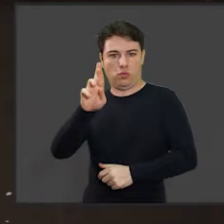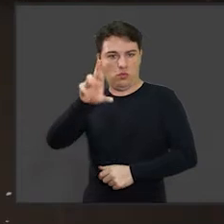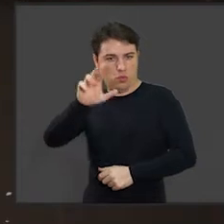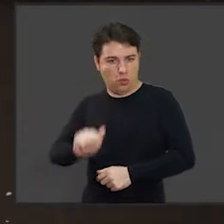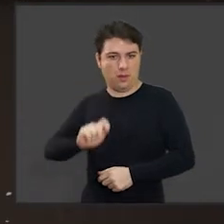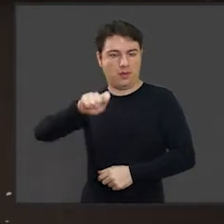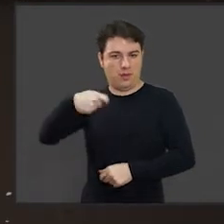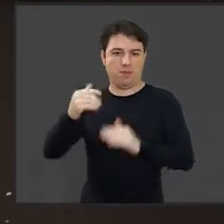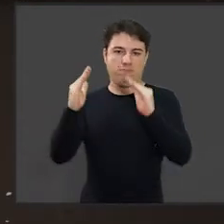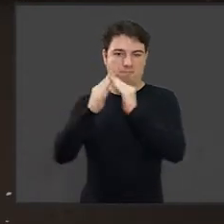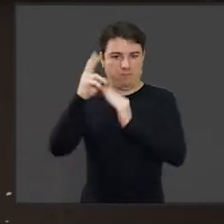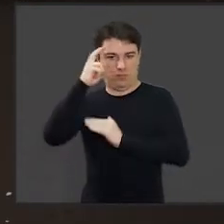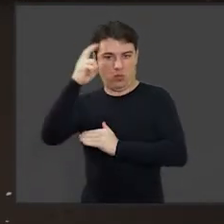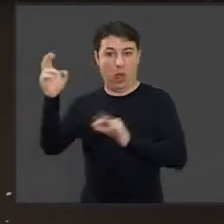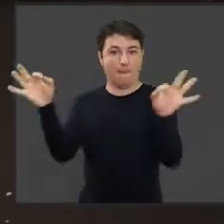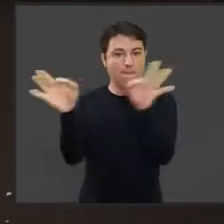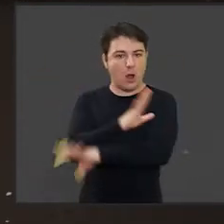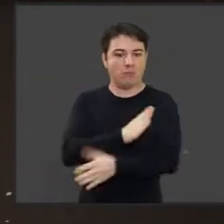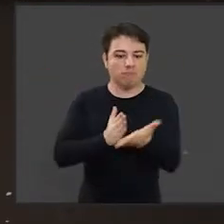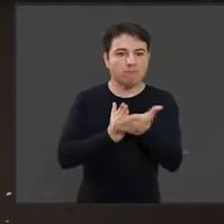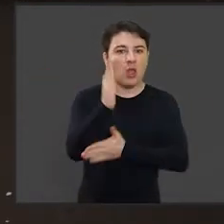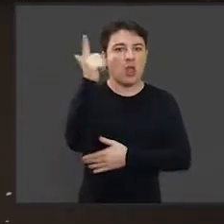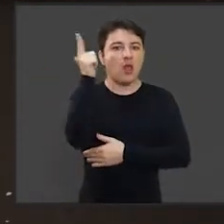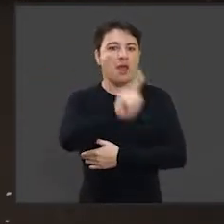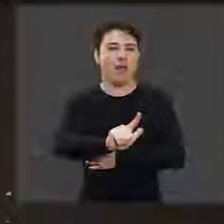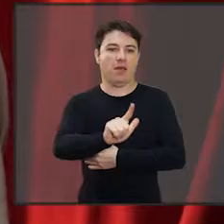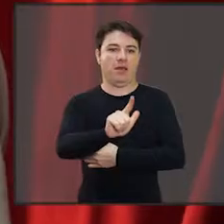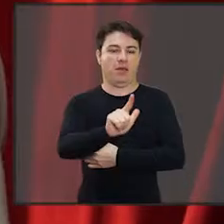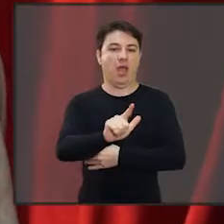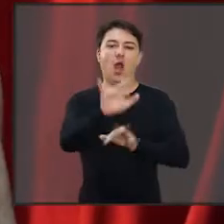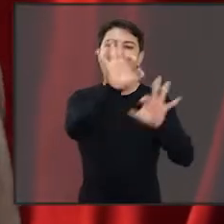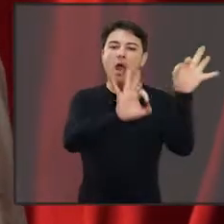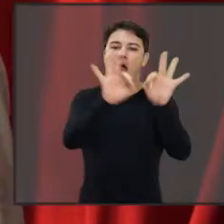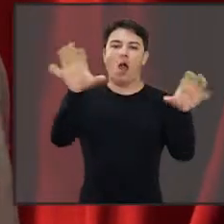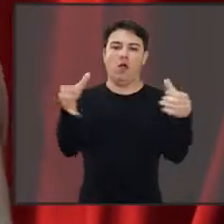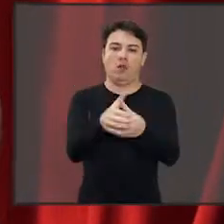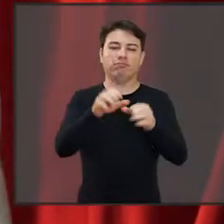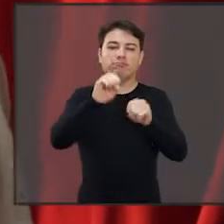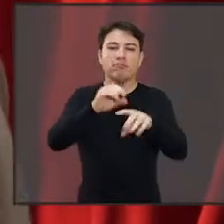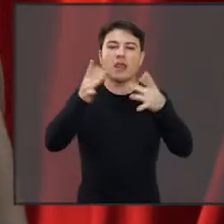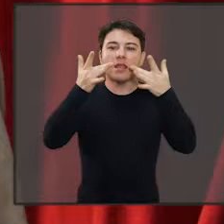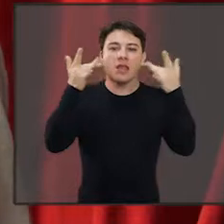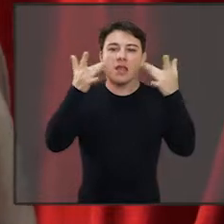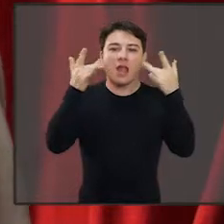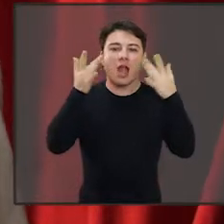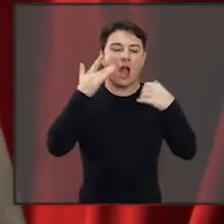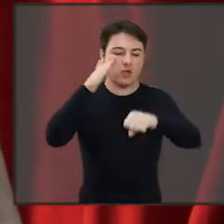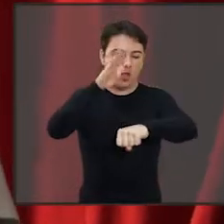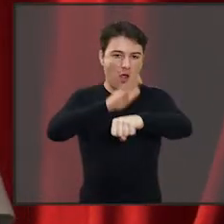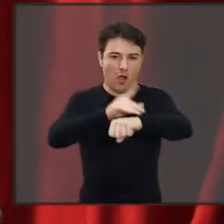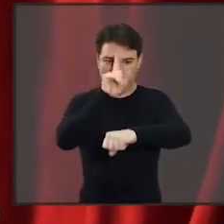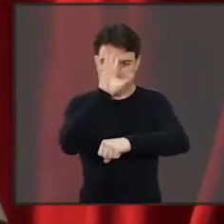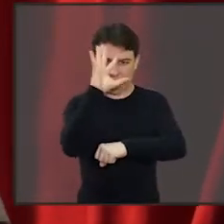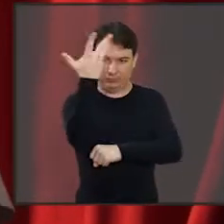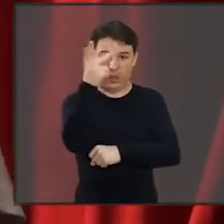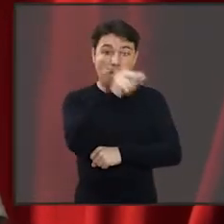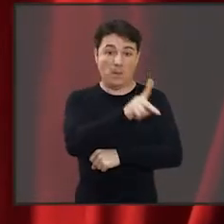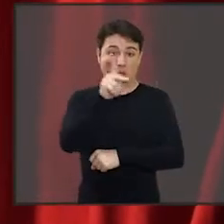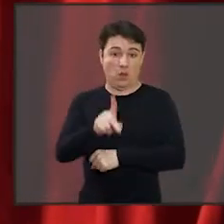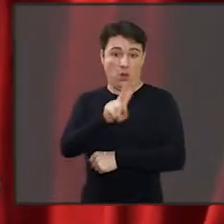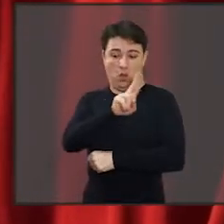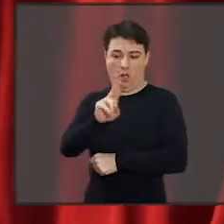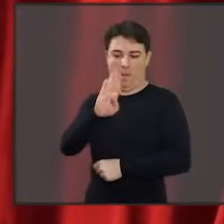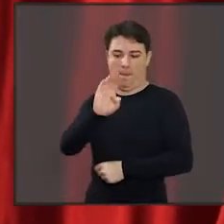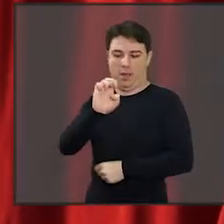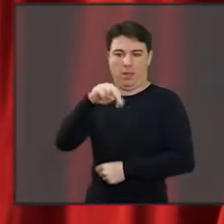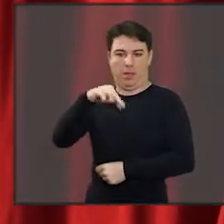foi aprovado, e a gente conseguiu começar o curso. E usando todo o material que a gente tinha das oficinas. Trouxemos o